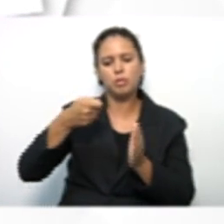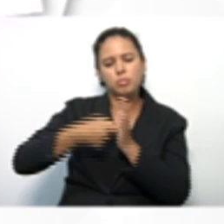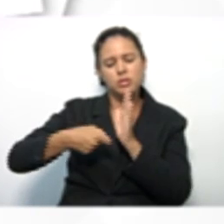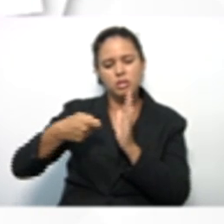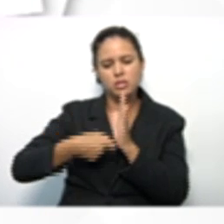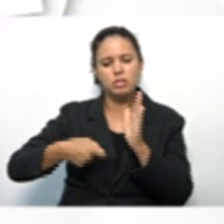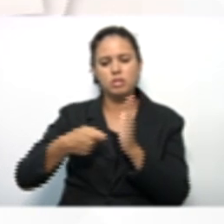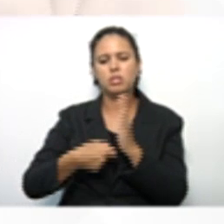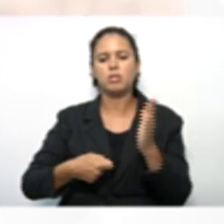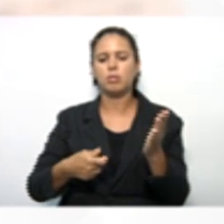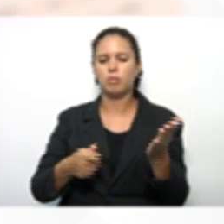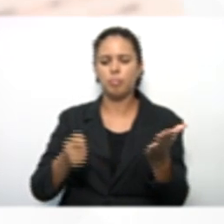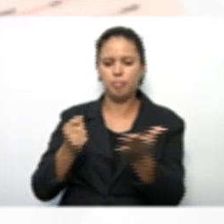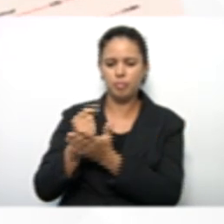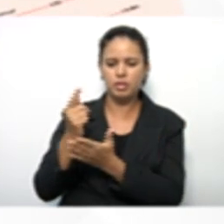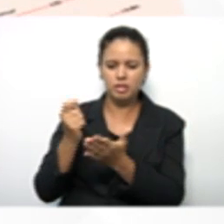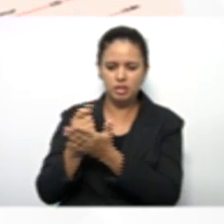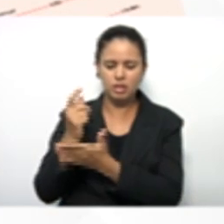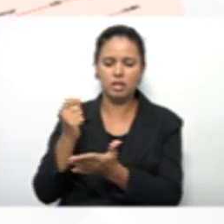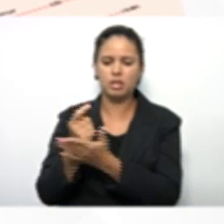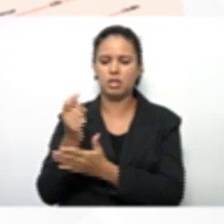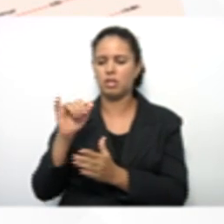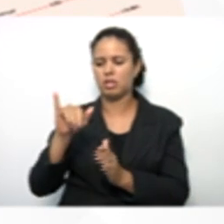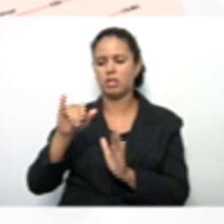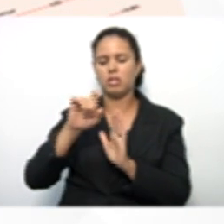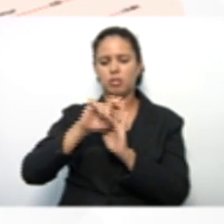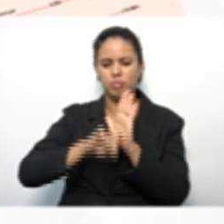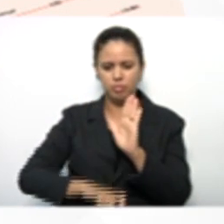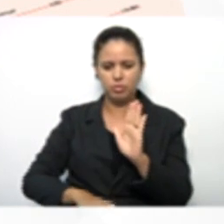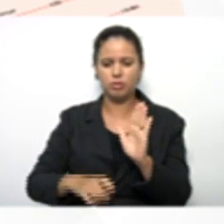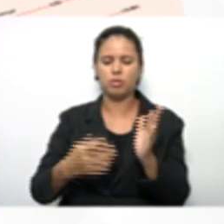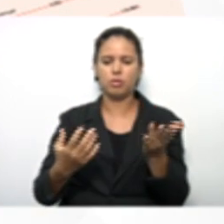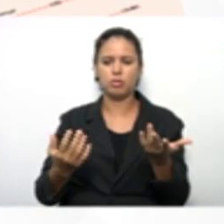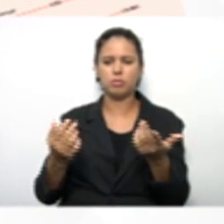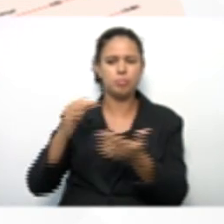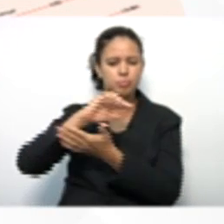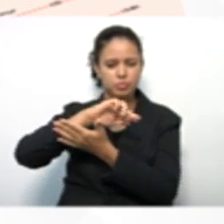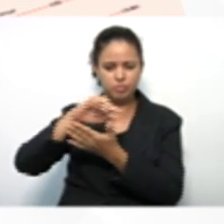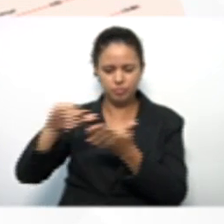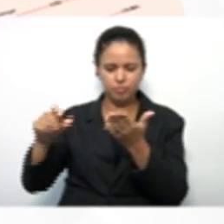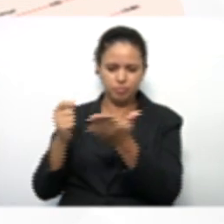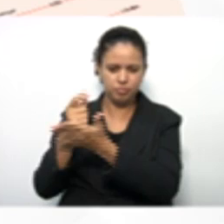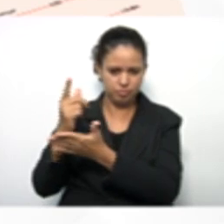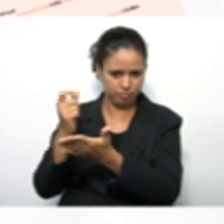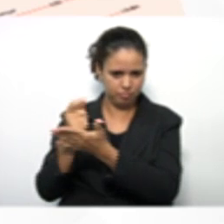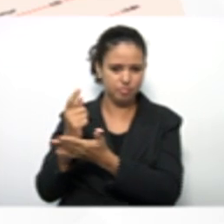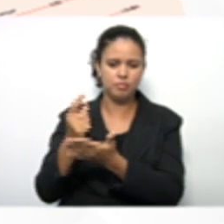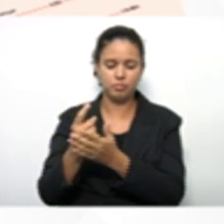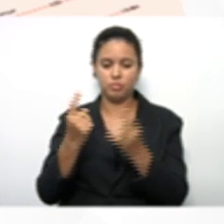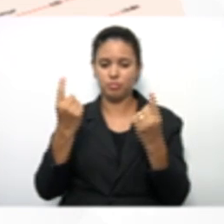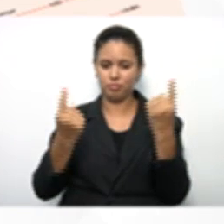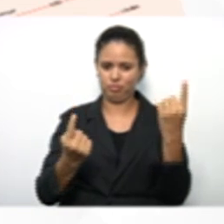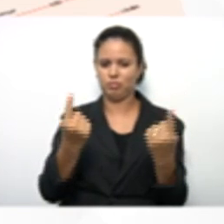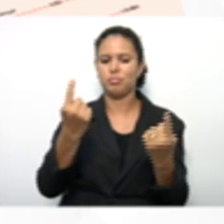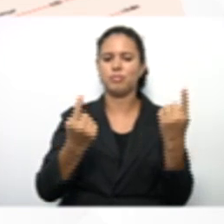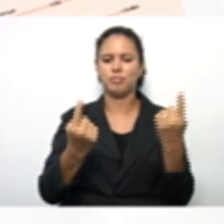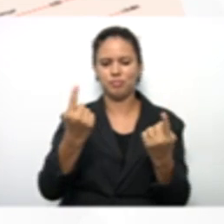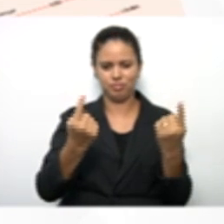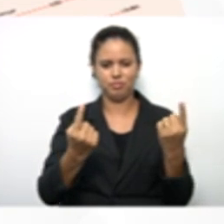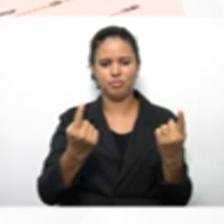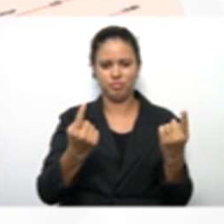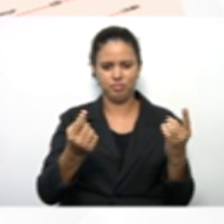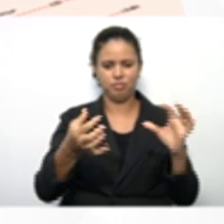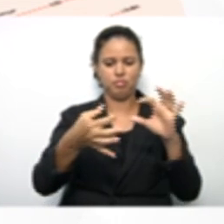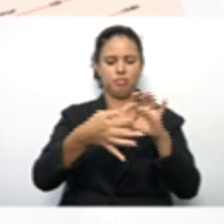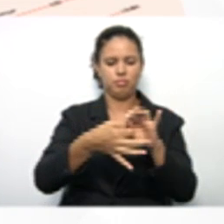obrigações, como contas a pagar, impostos a pagar e fornecedores. Esses dois lados da moeda compõem o